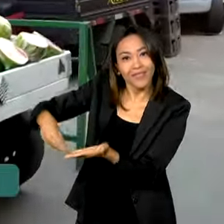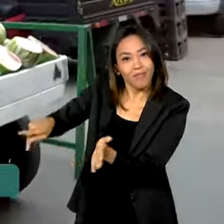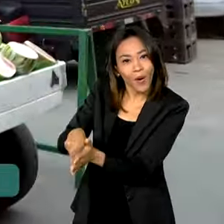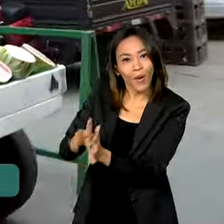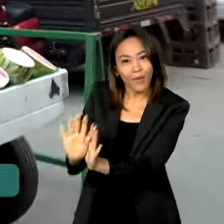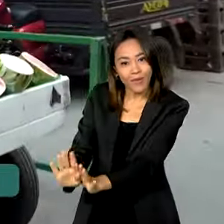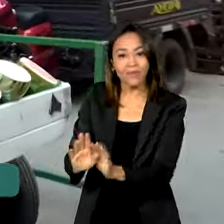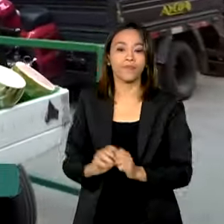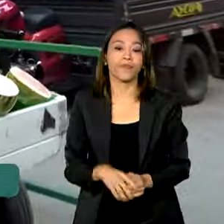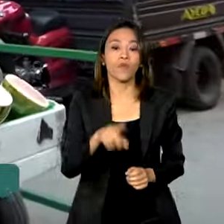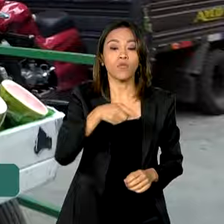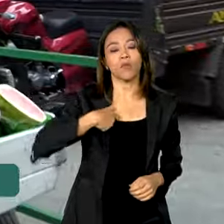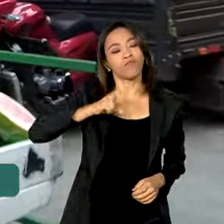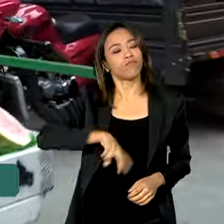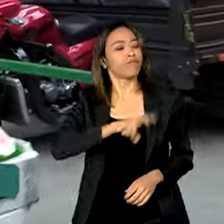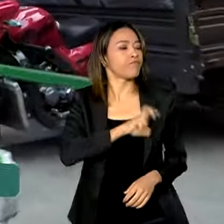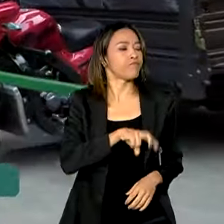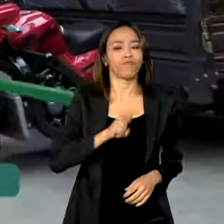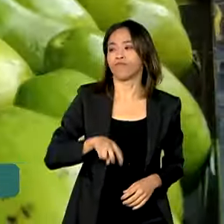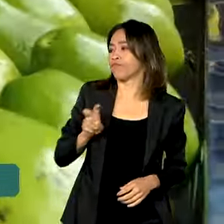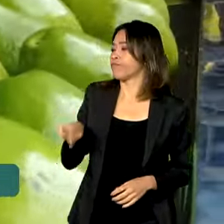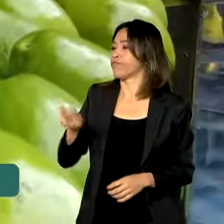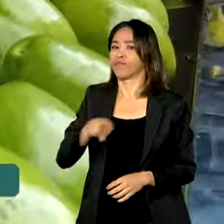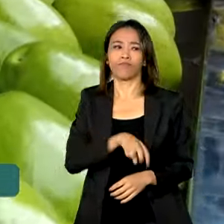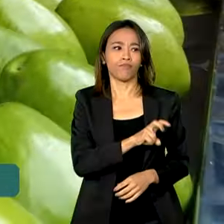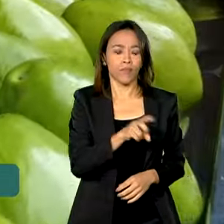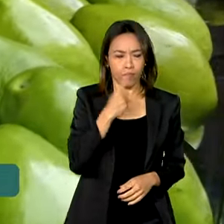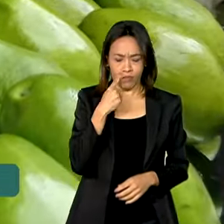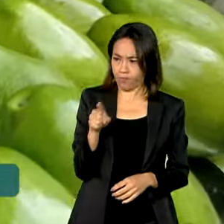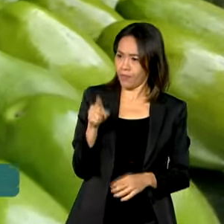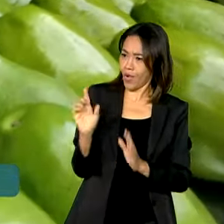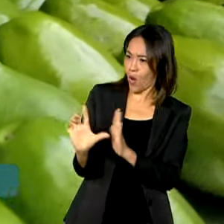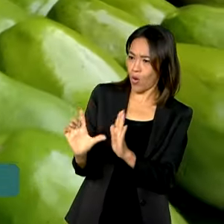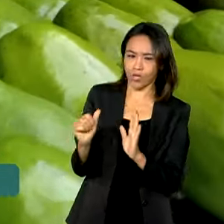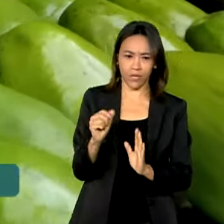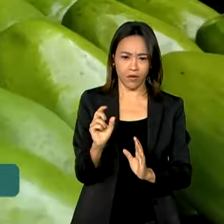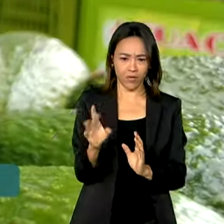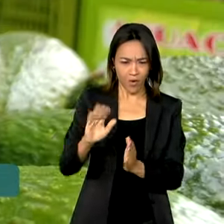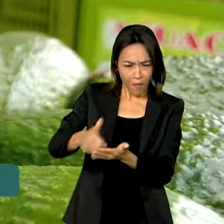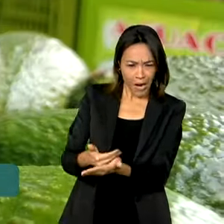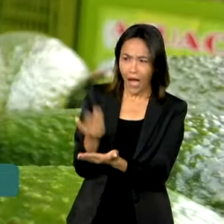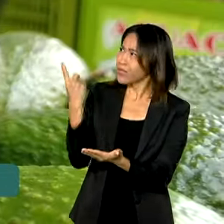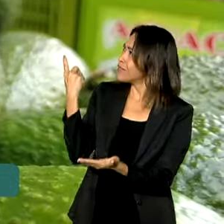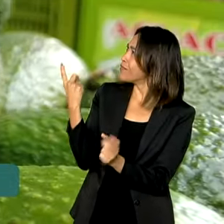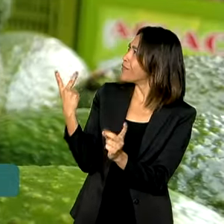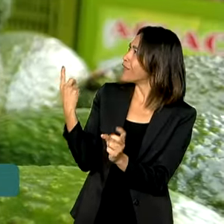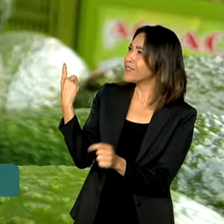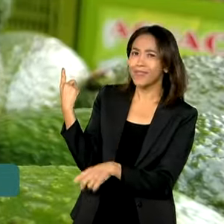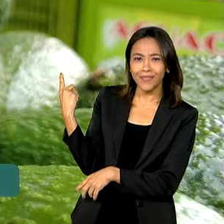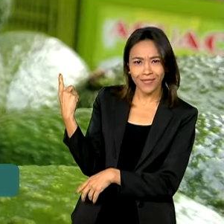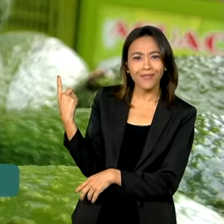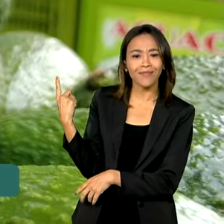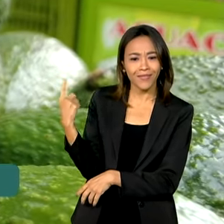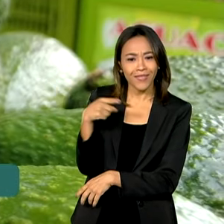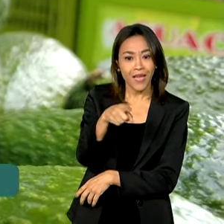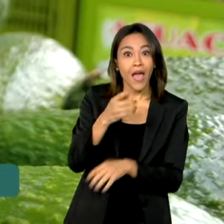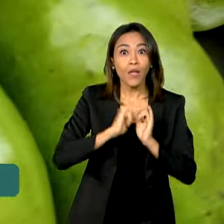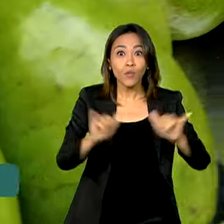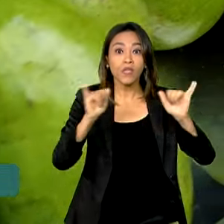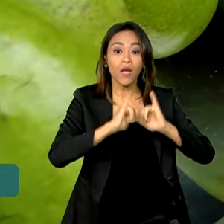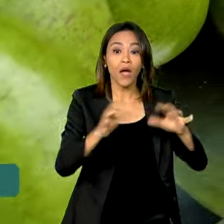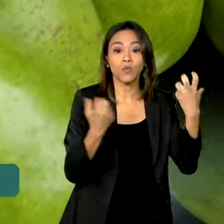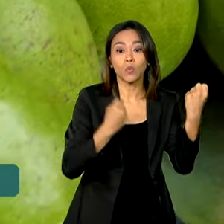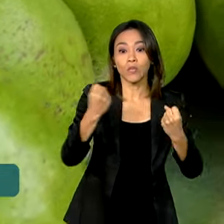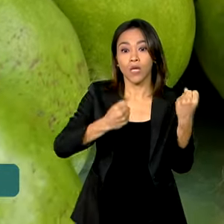Aliás, ao andar pelas ruas, é comum encontrar lojas que vendem só abacate. Ele também é anunciado nos carros,